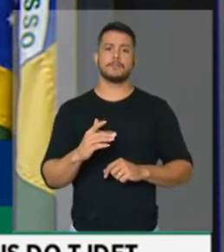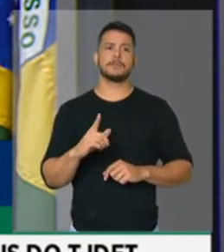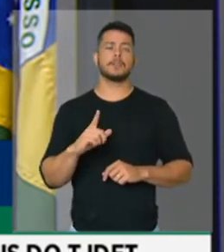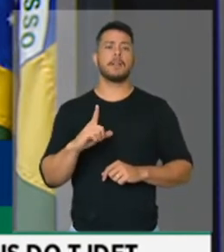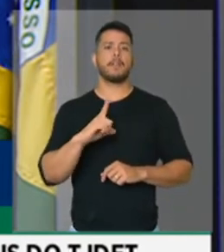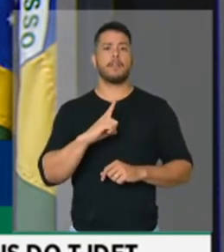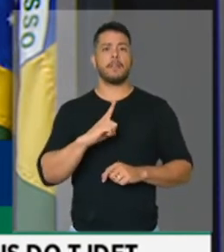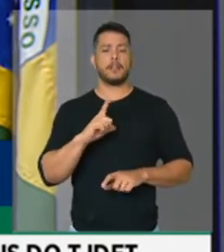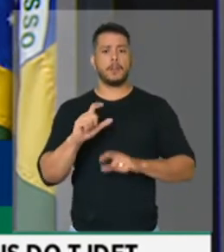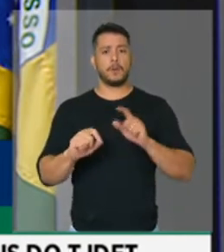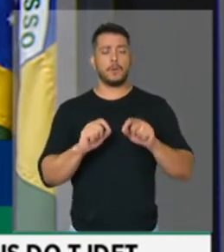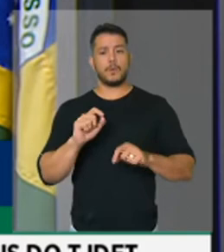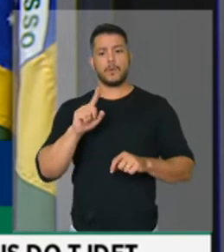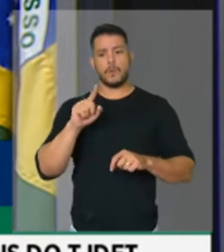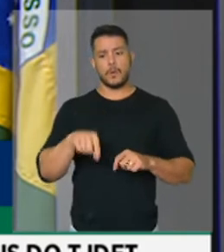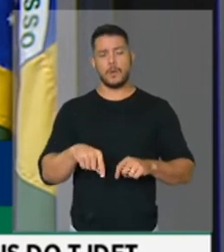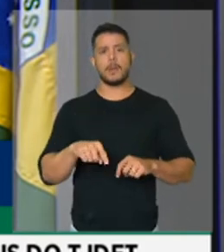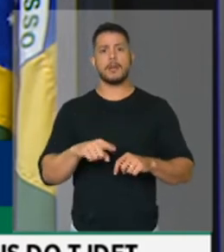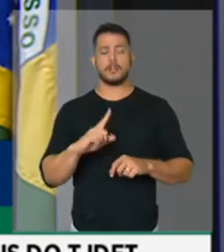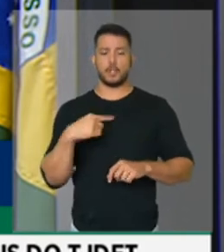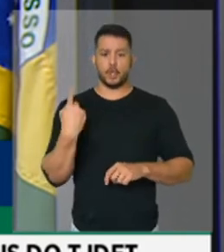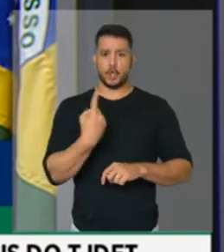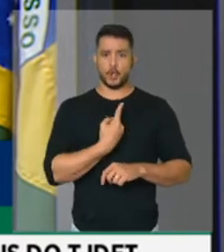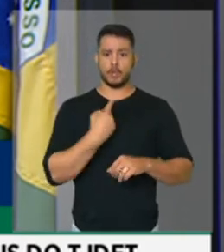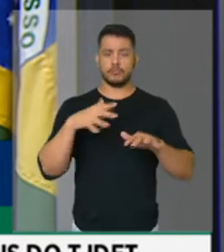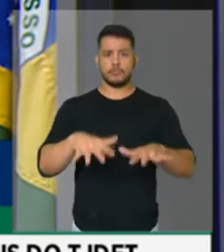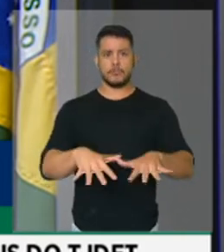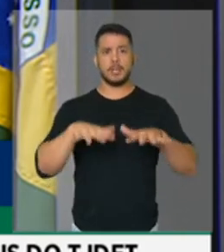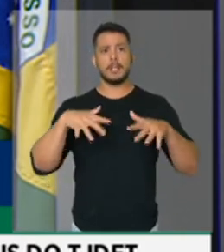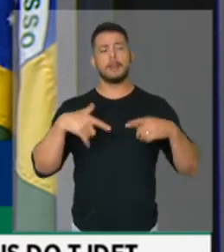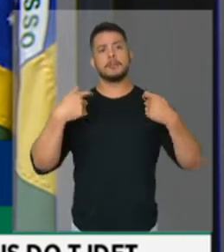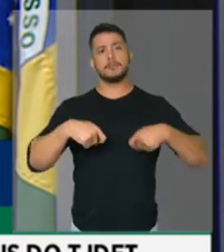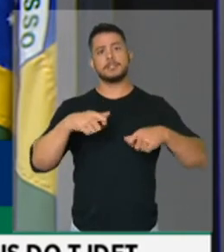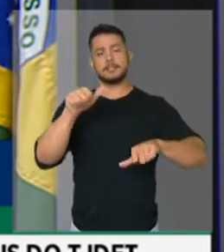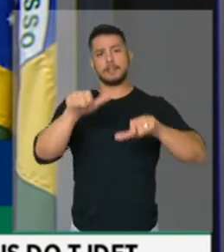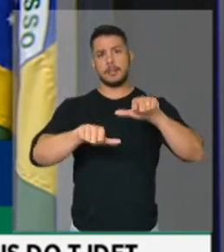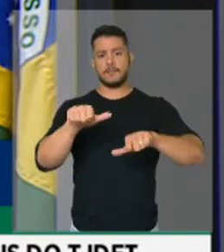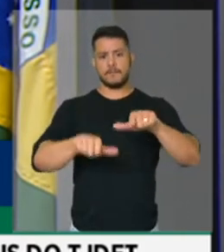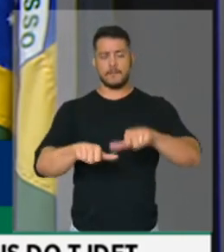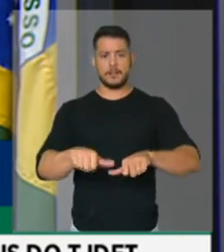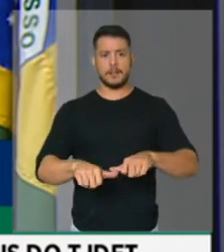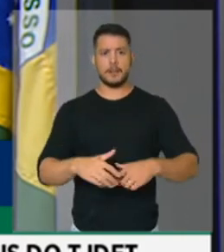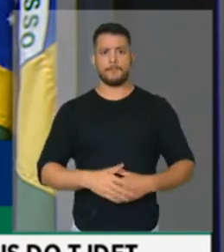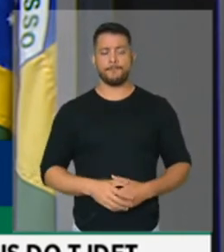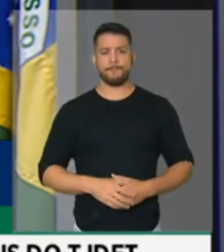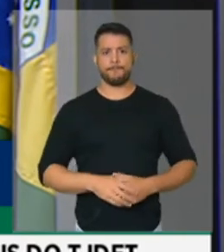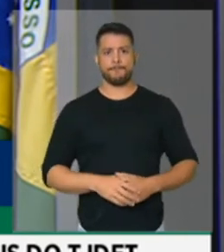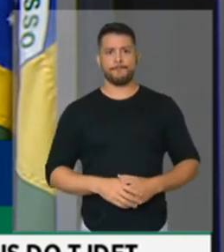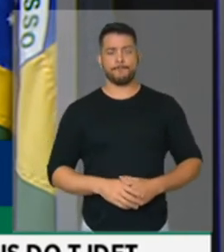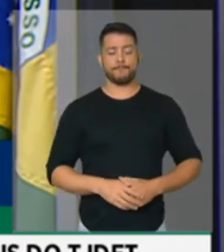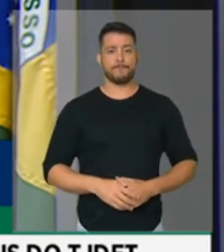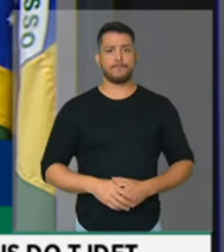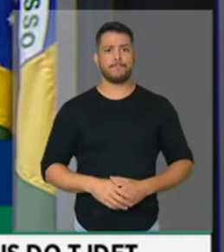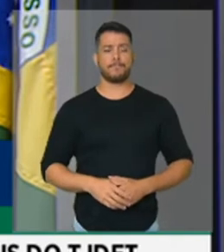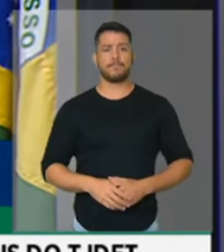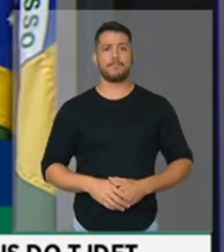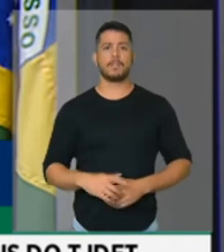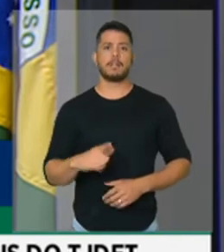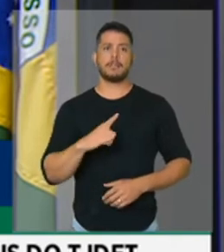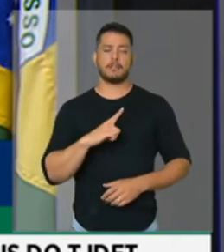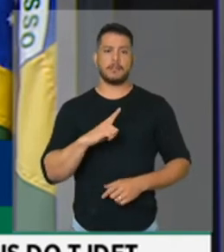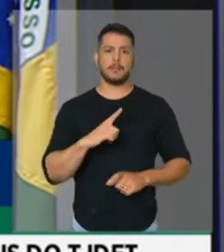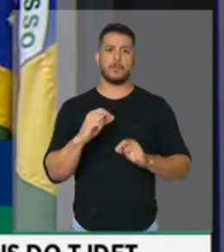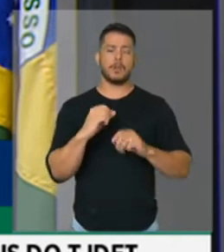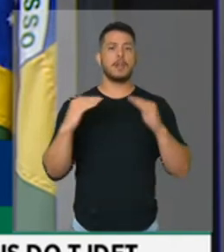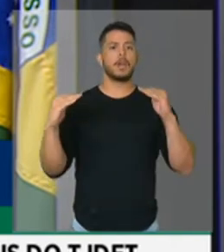iniciativa privativa desse plenário, né, para qualquer alteração dos seus cargos e de estrutura organizacional. Há um acréscimo de compatibilidade